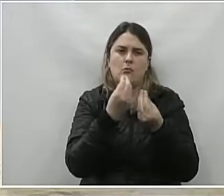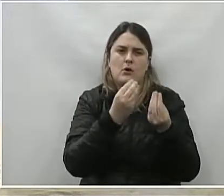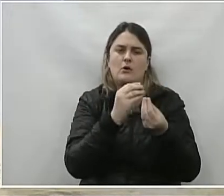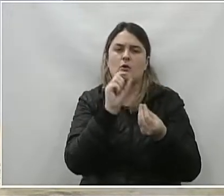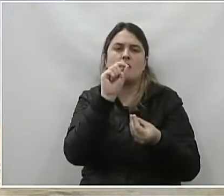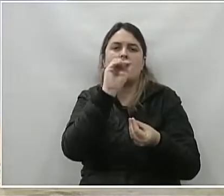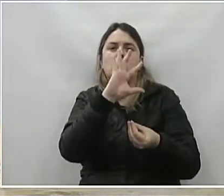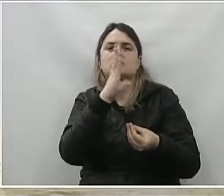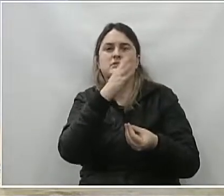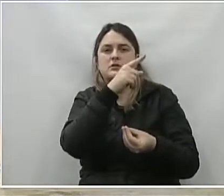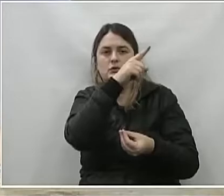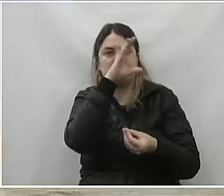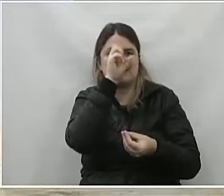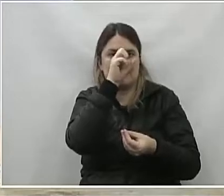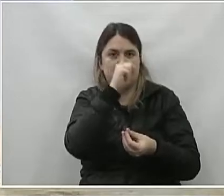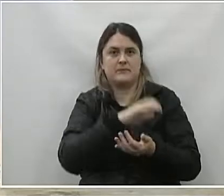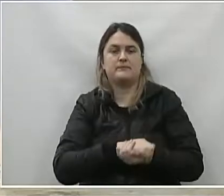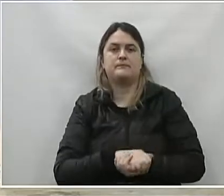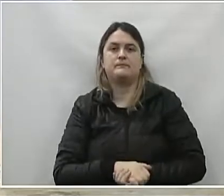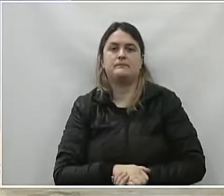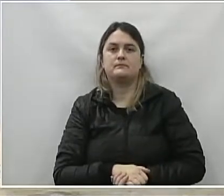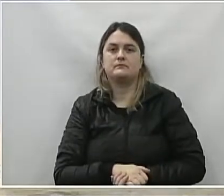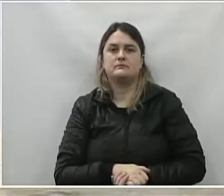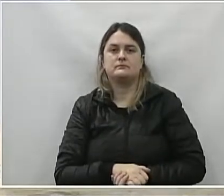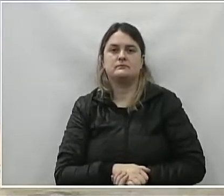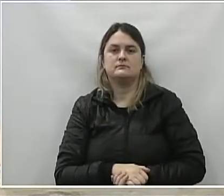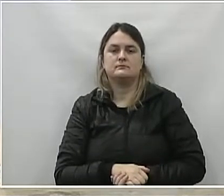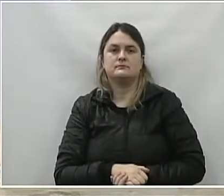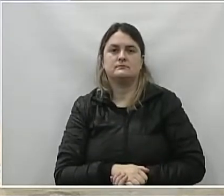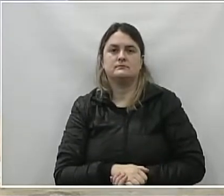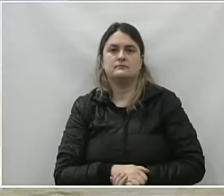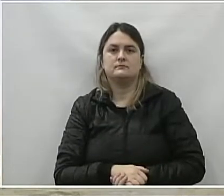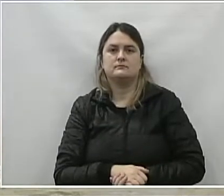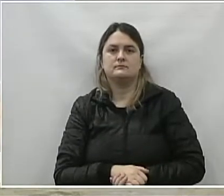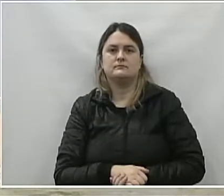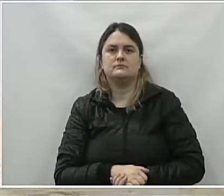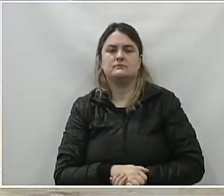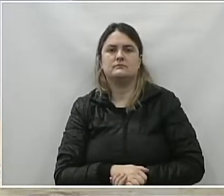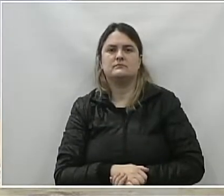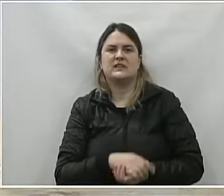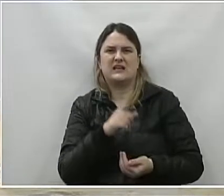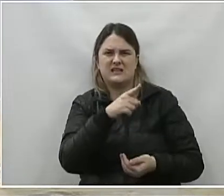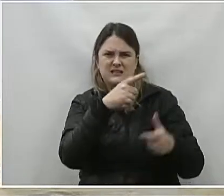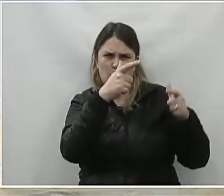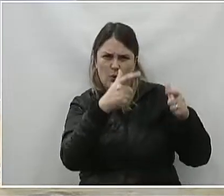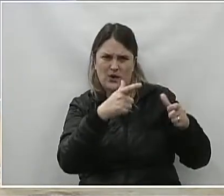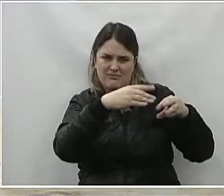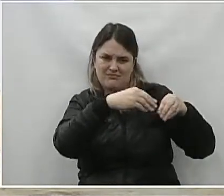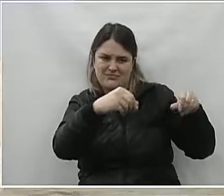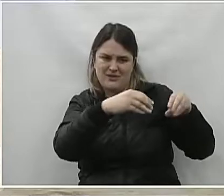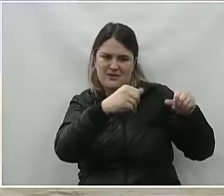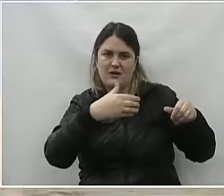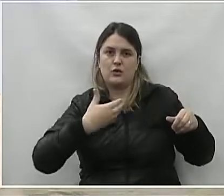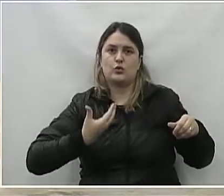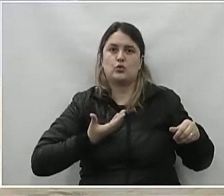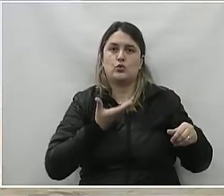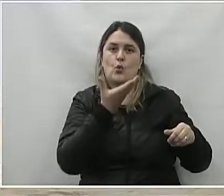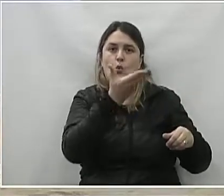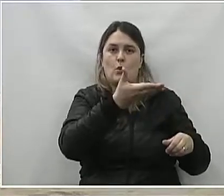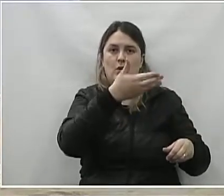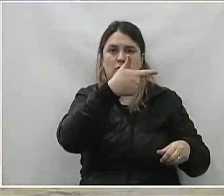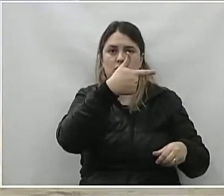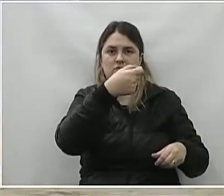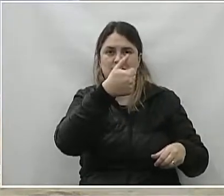sábado. Vale ressaltar que esse imóvel ele foi doado desde o ano 2014